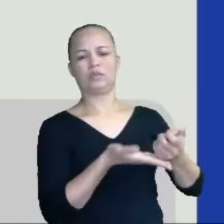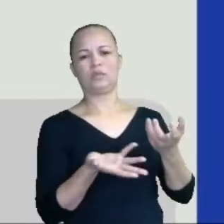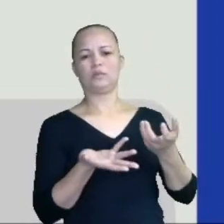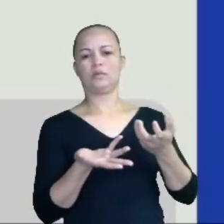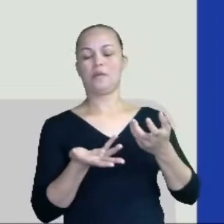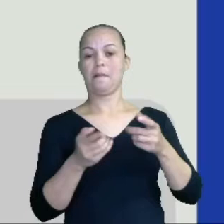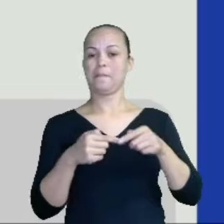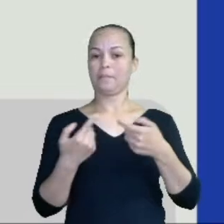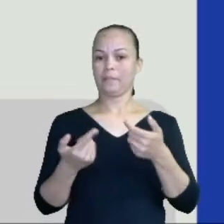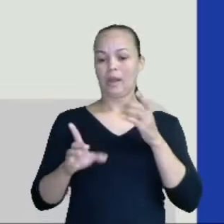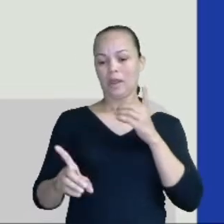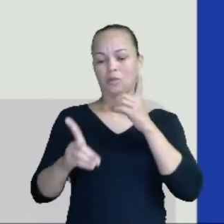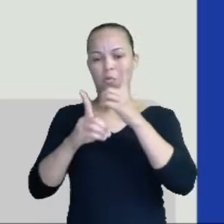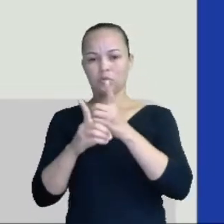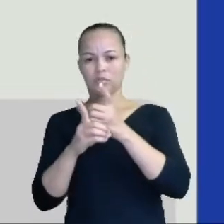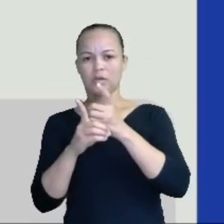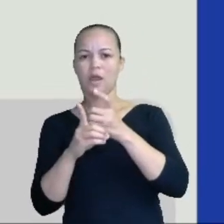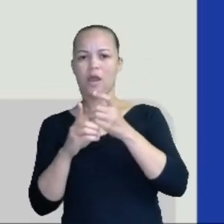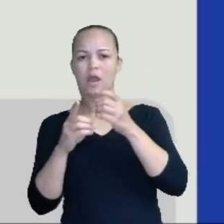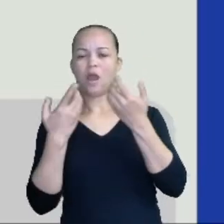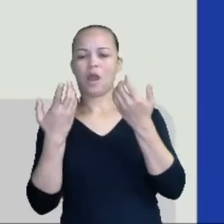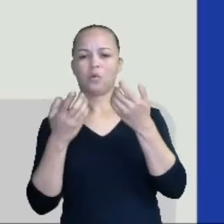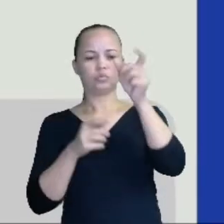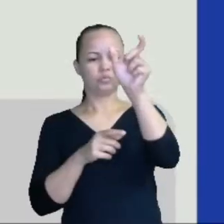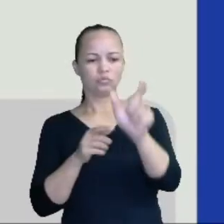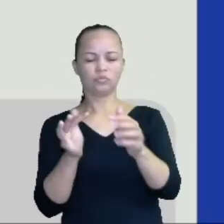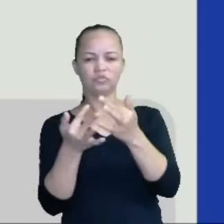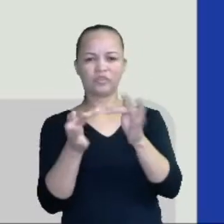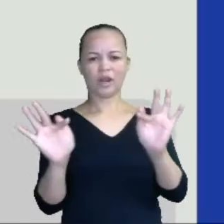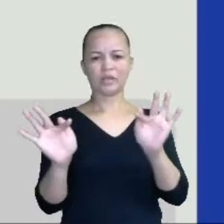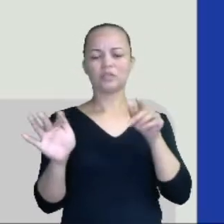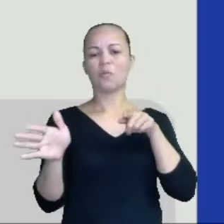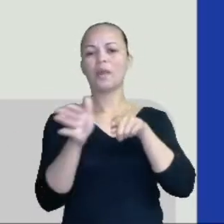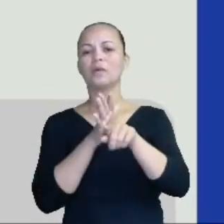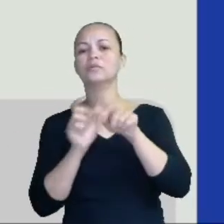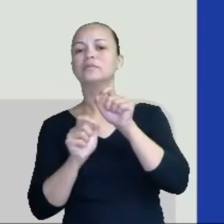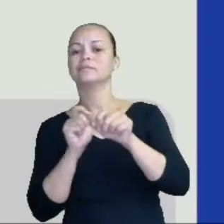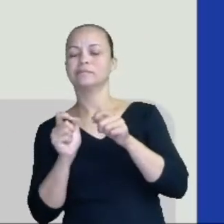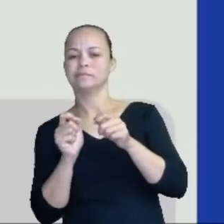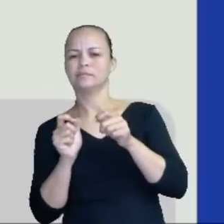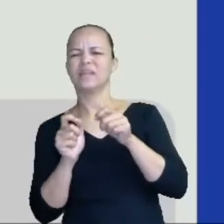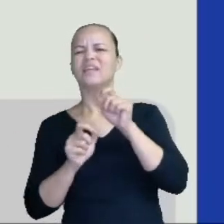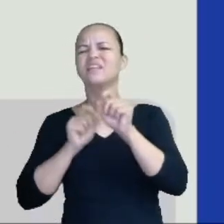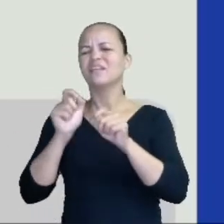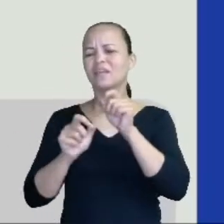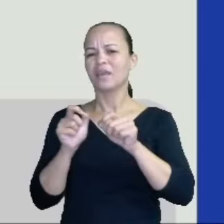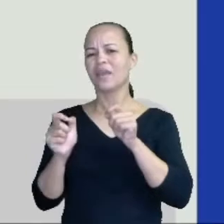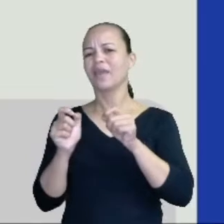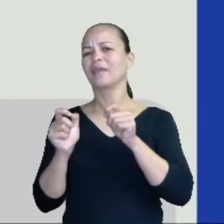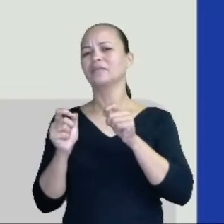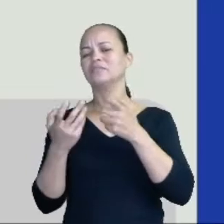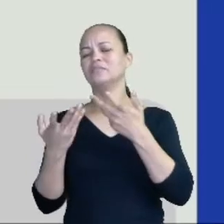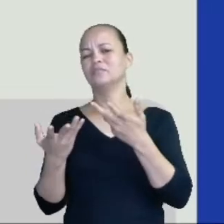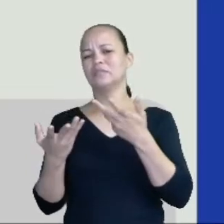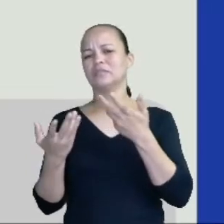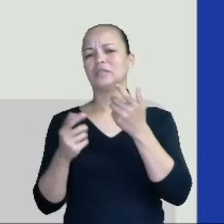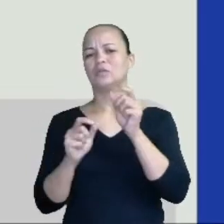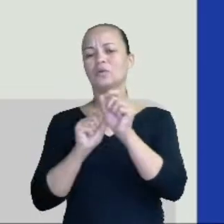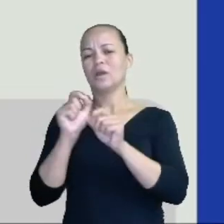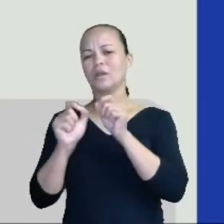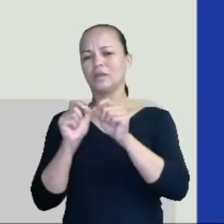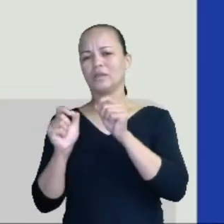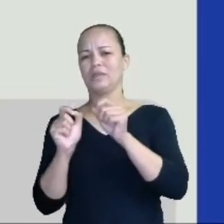encontrar o sujeito da frase, eu sempre vou ter que fazer a pergunta quem, ou seja, Quem está fazendo doações? Logo